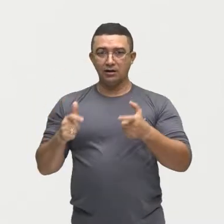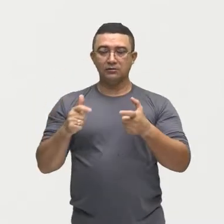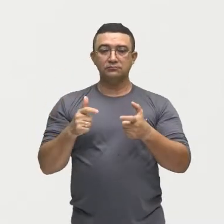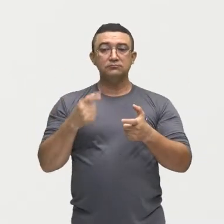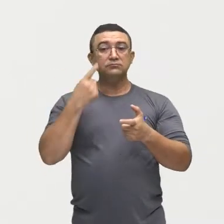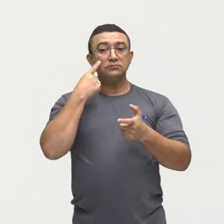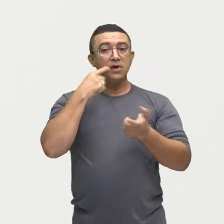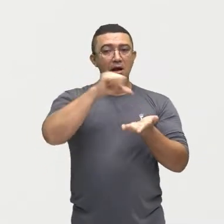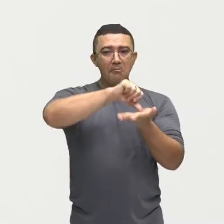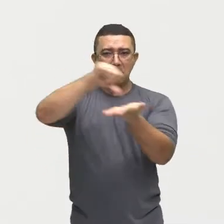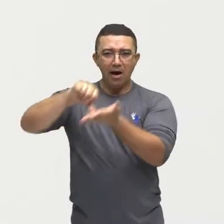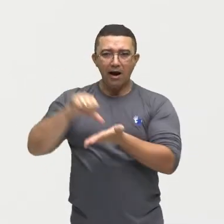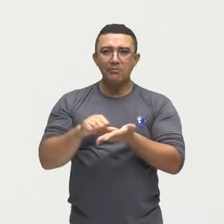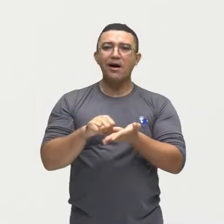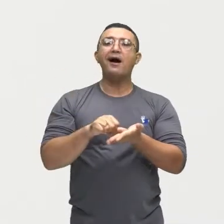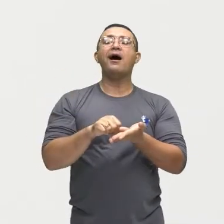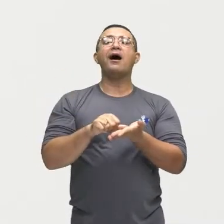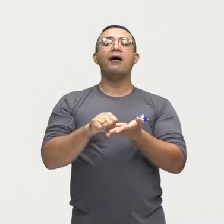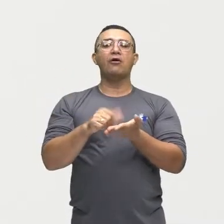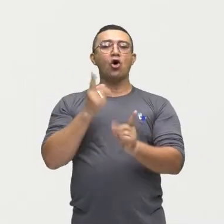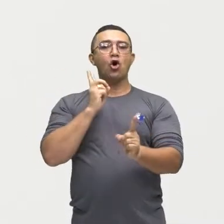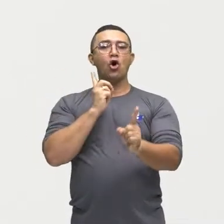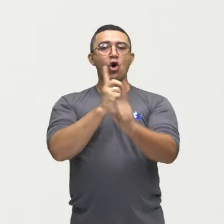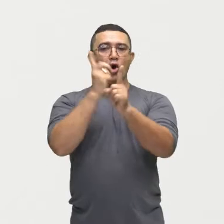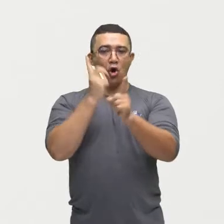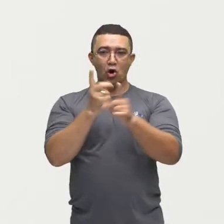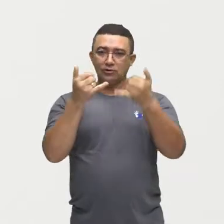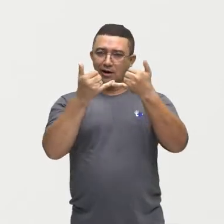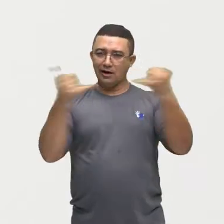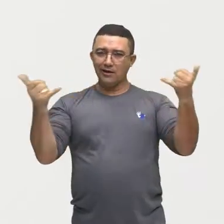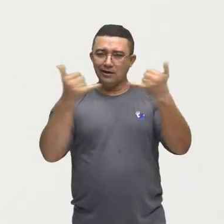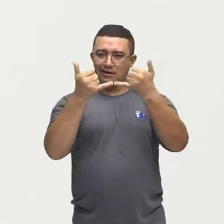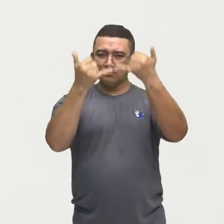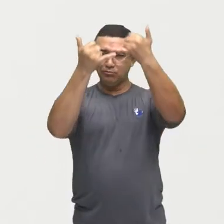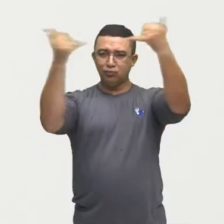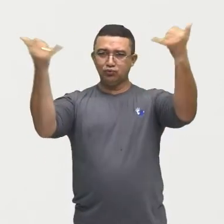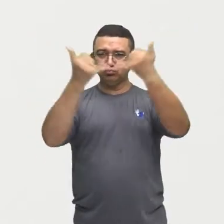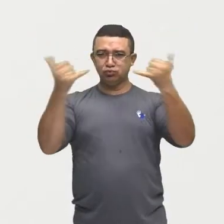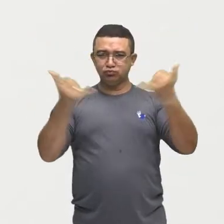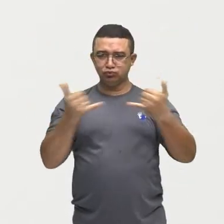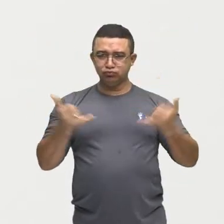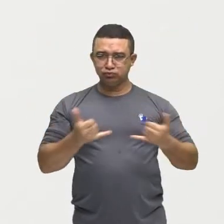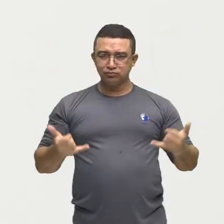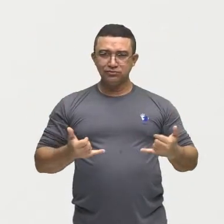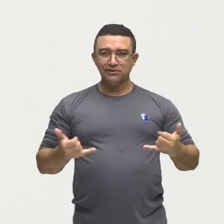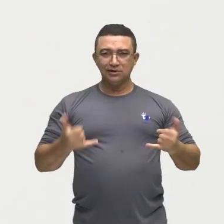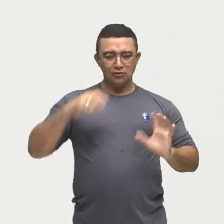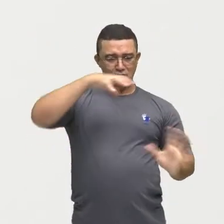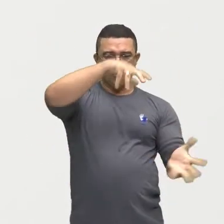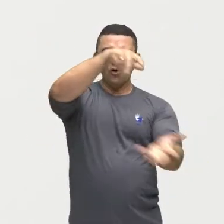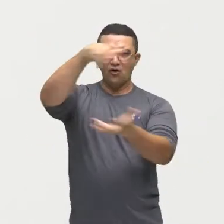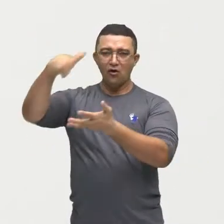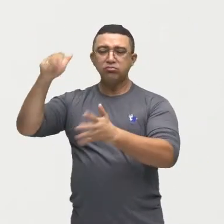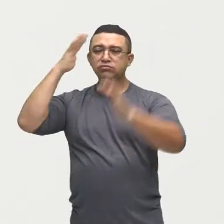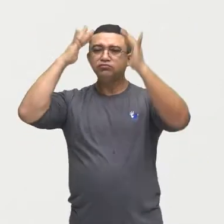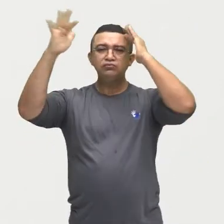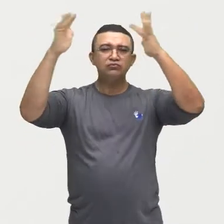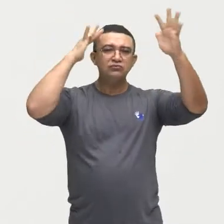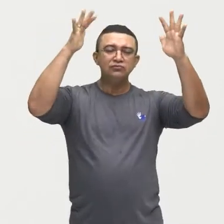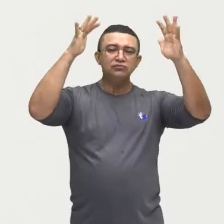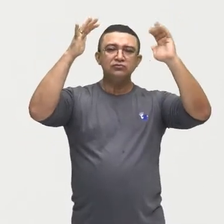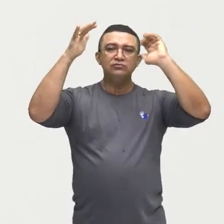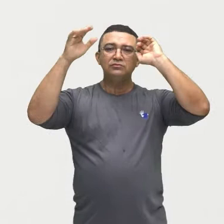e a gente consegue obter, a partir das linhas imaginárias, né, que a gente já observou, tanto no